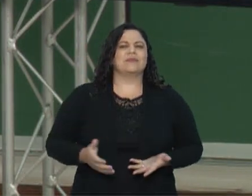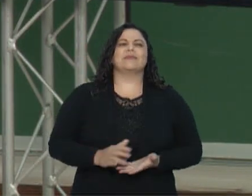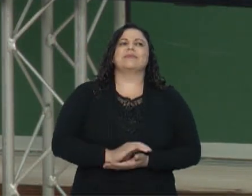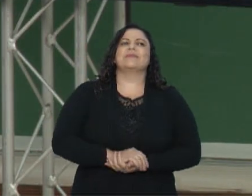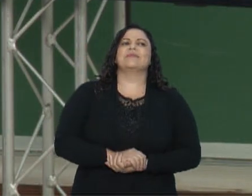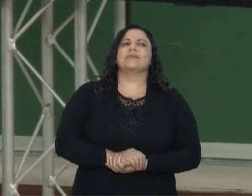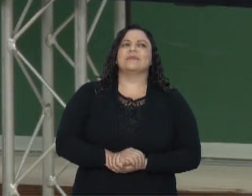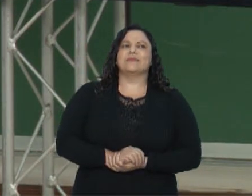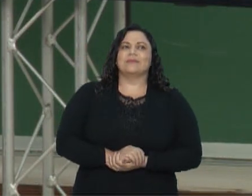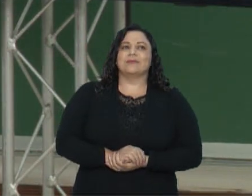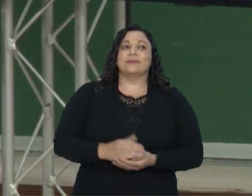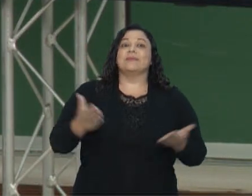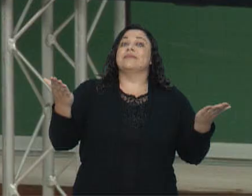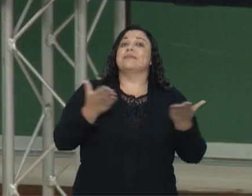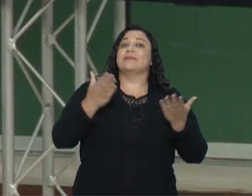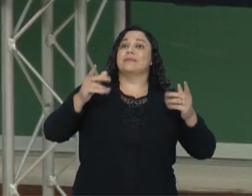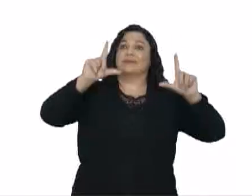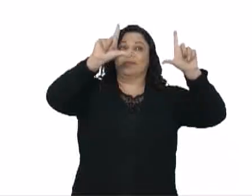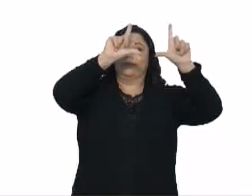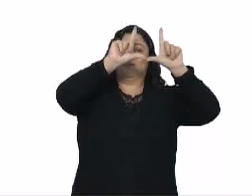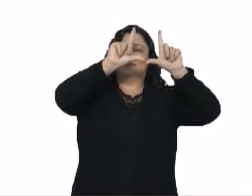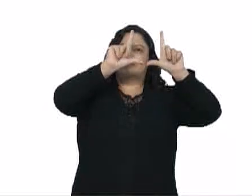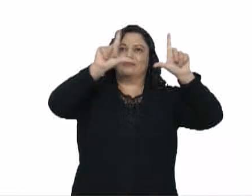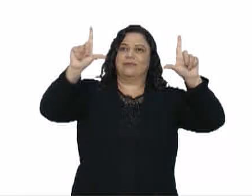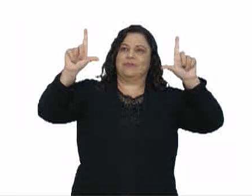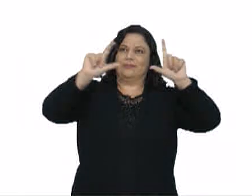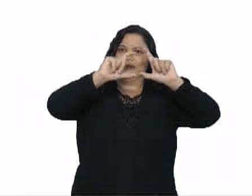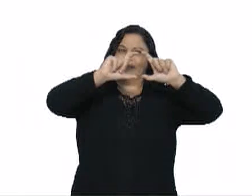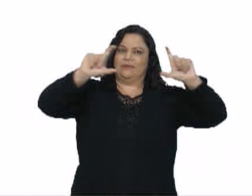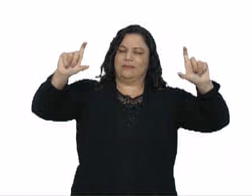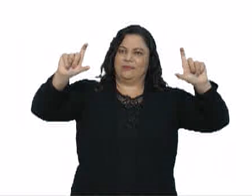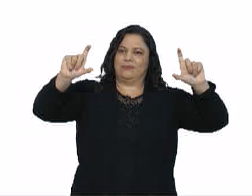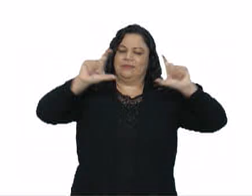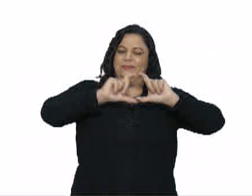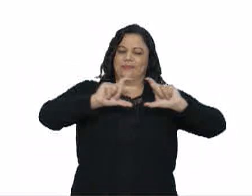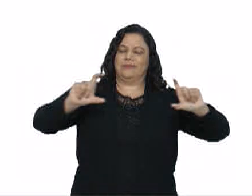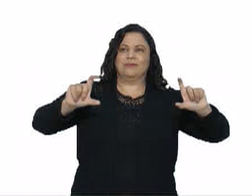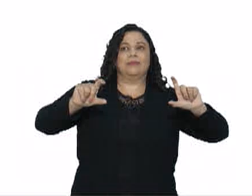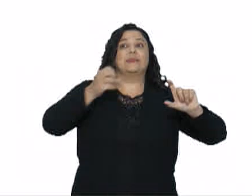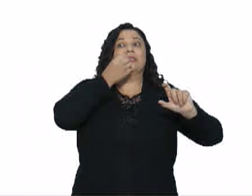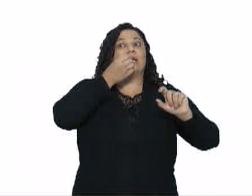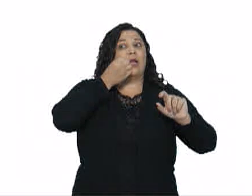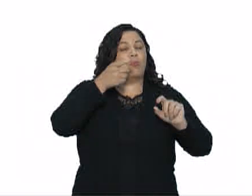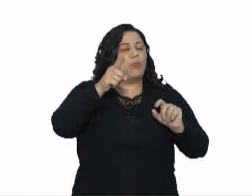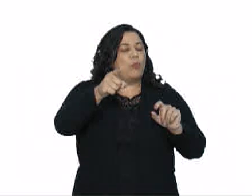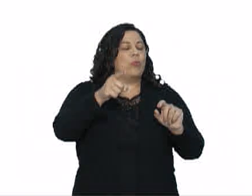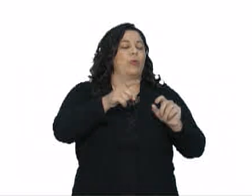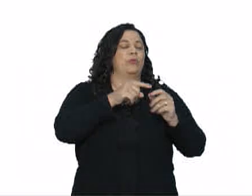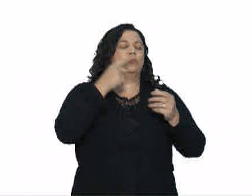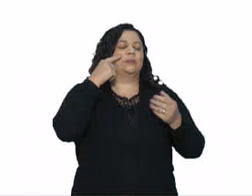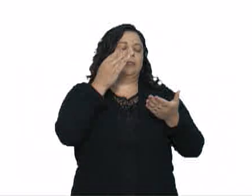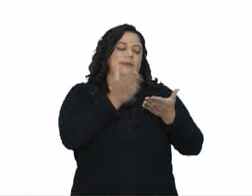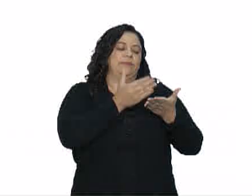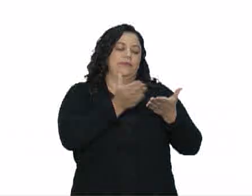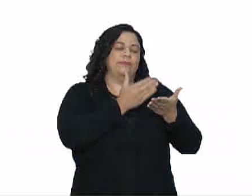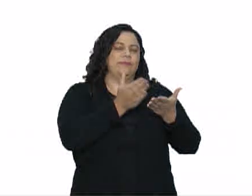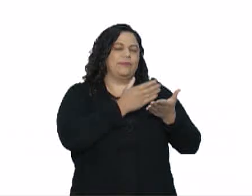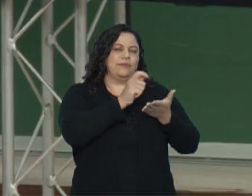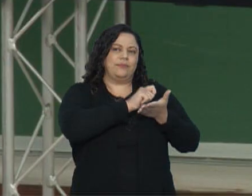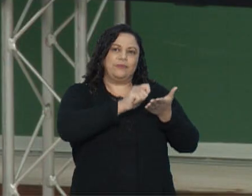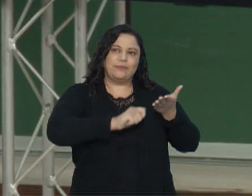vamos aqui. Olha o esqueminha que o professor traz da aula 8 e 9. É bom vocês buscarem as anotações de vocês.